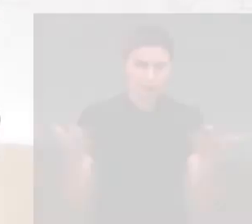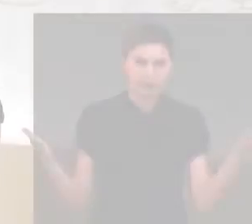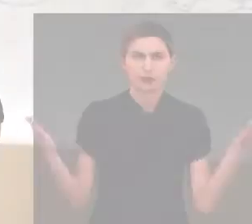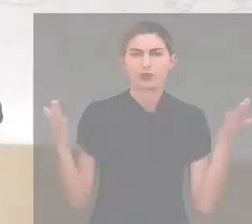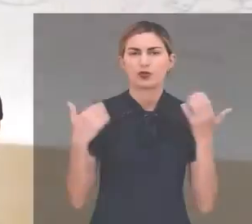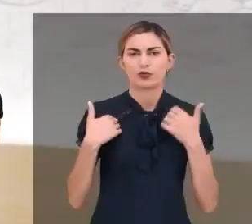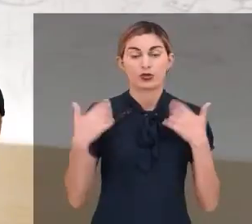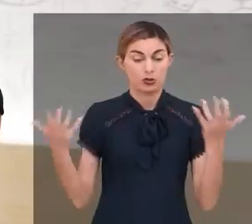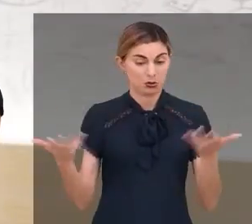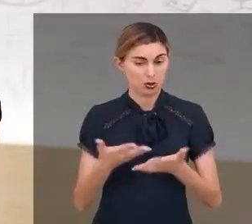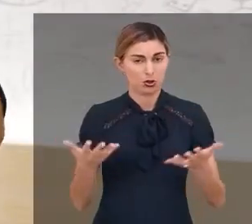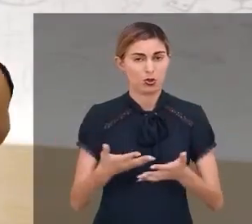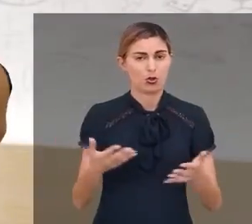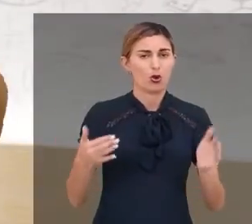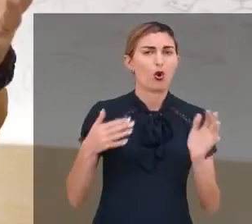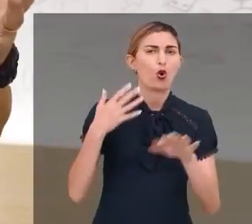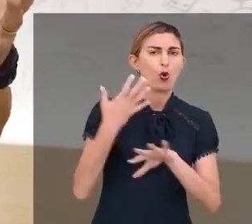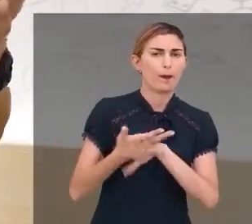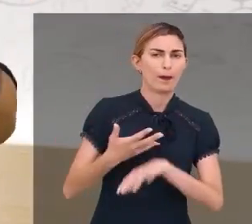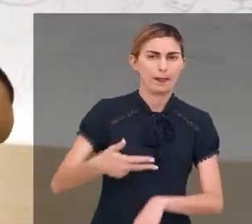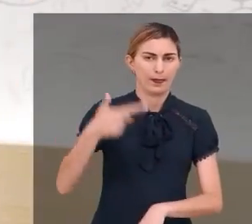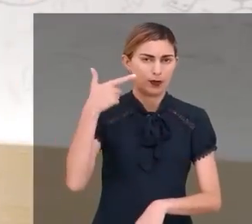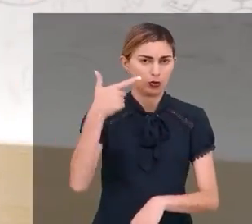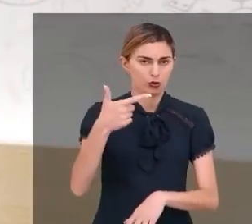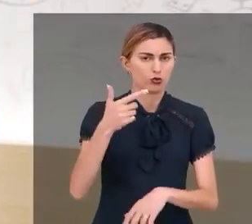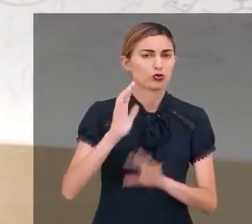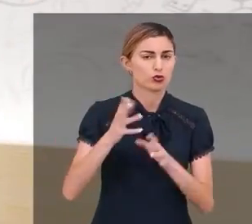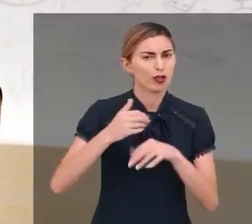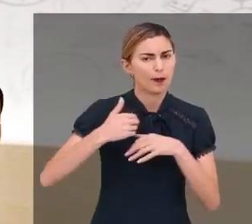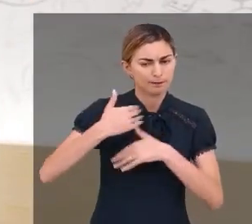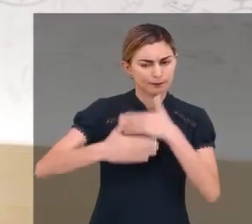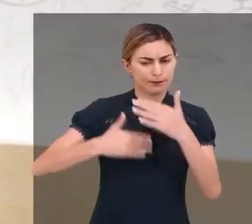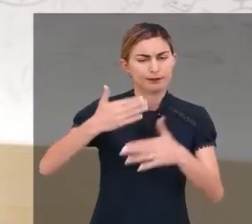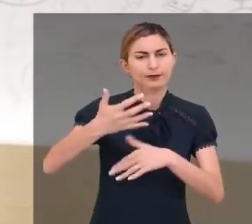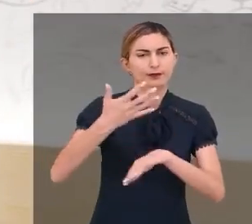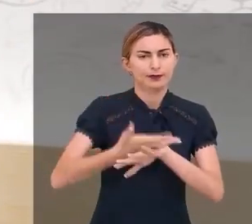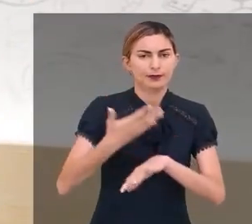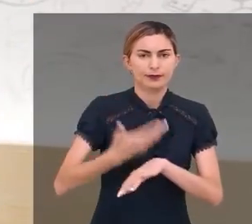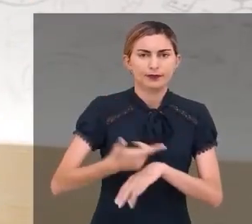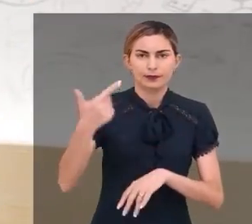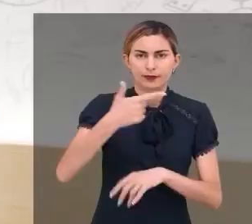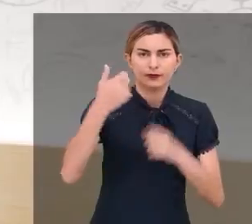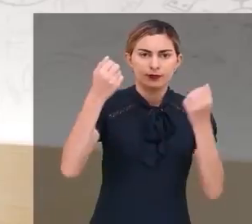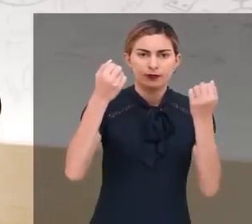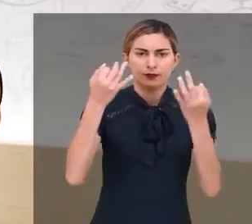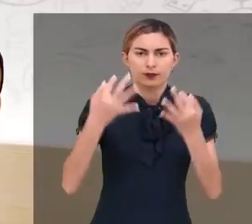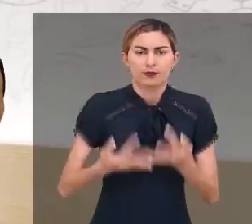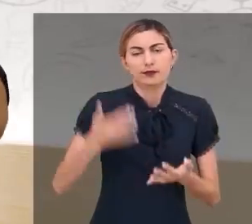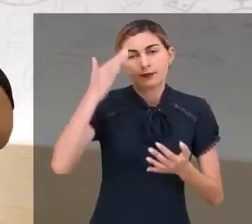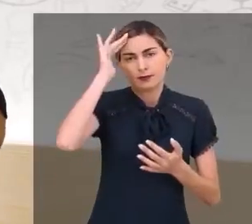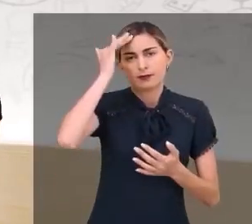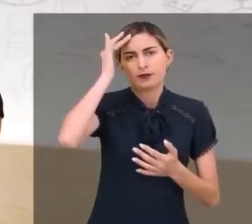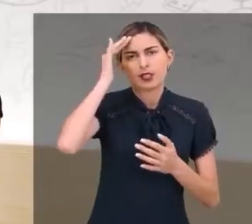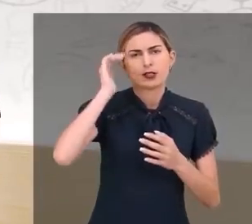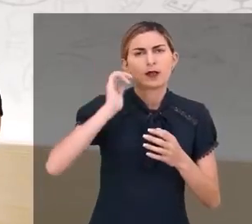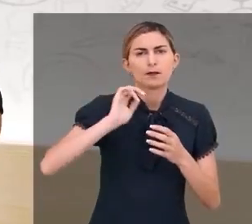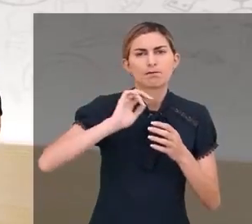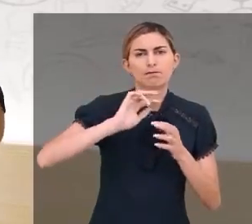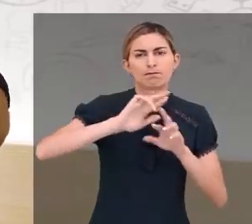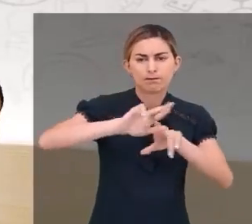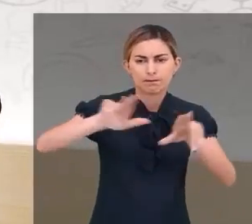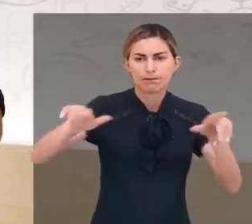Olá a todos e todas, estamos agora na competência 2, já avançamos. A competência 2 trata compreender